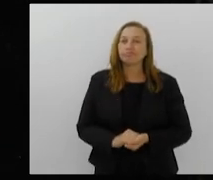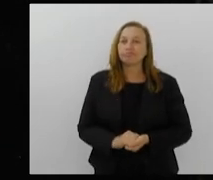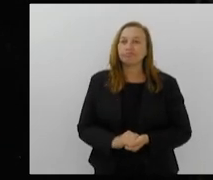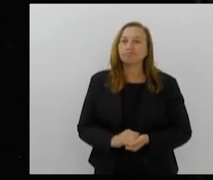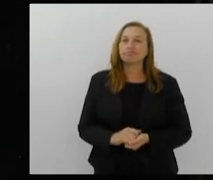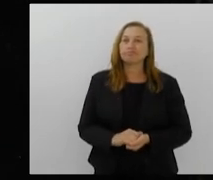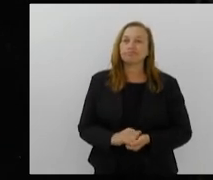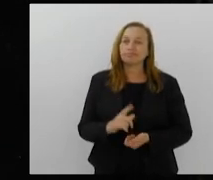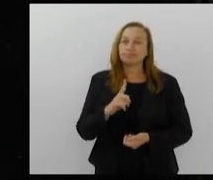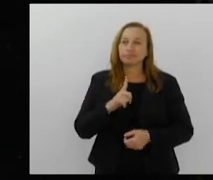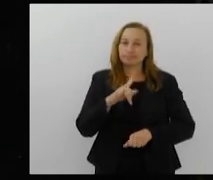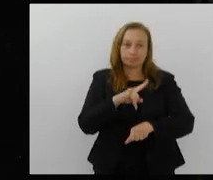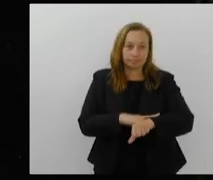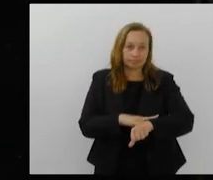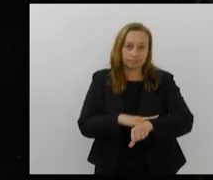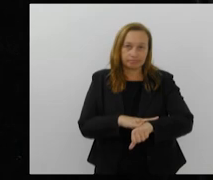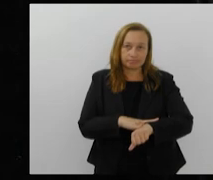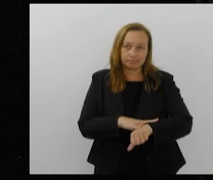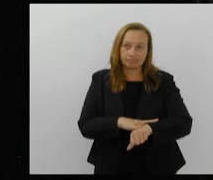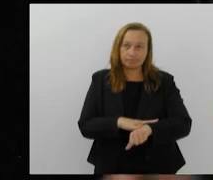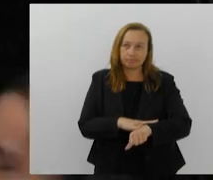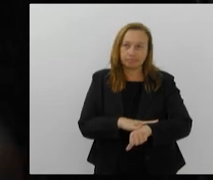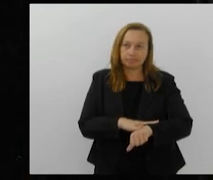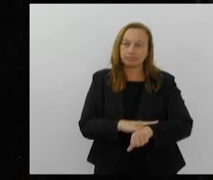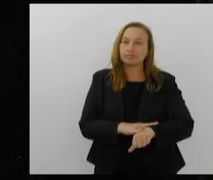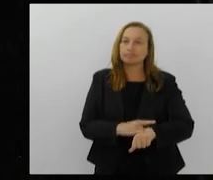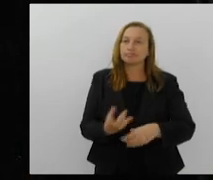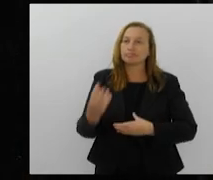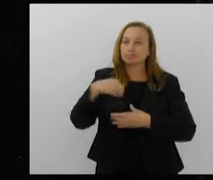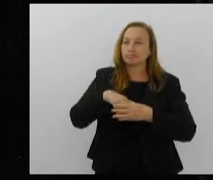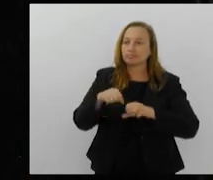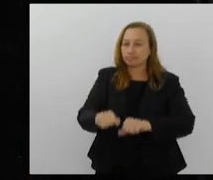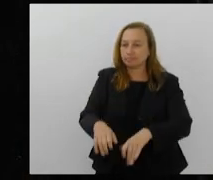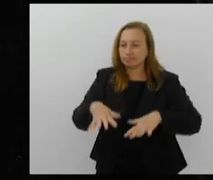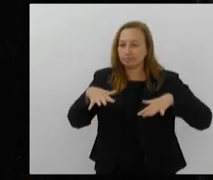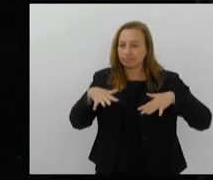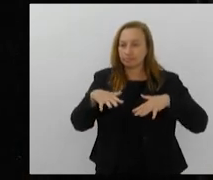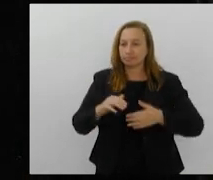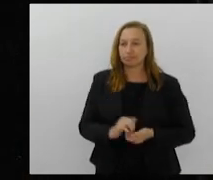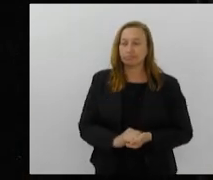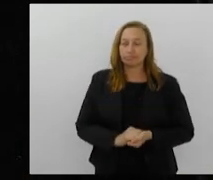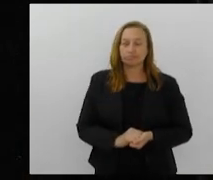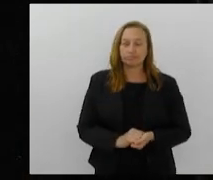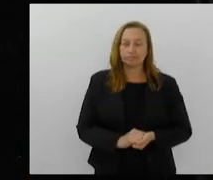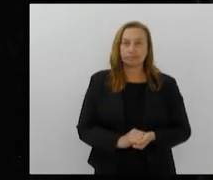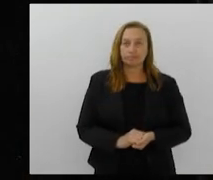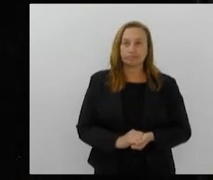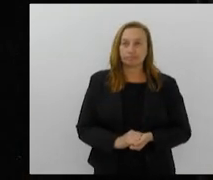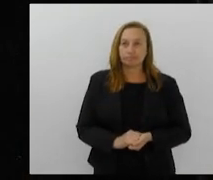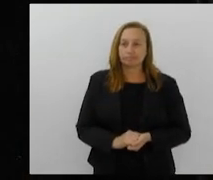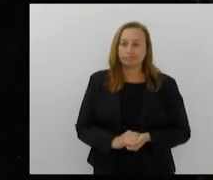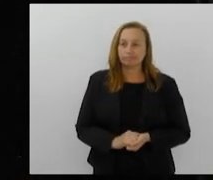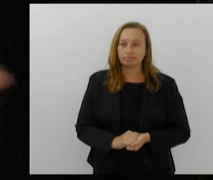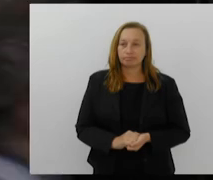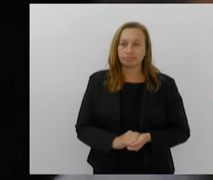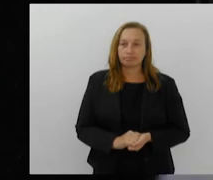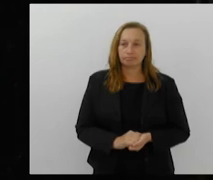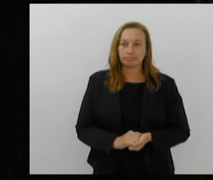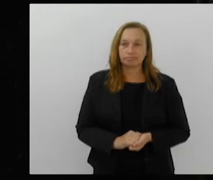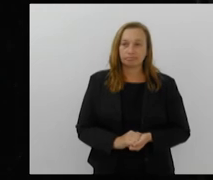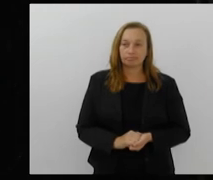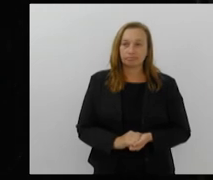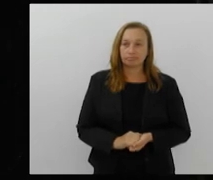tivessem um banheiro dentro do plenário do Congresso Nacional. Ou seja,